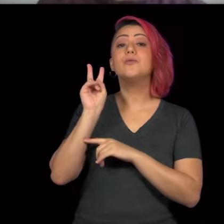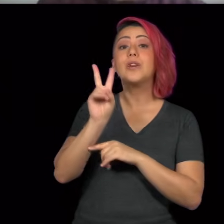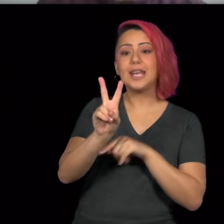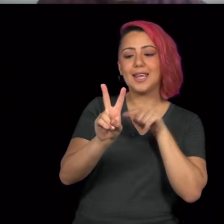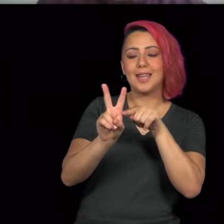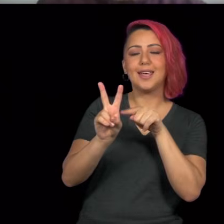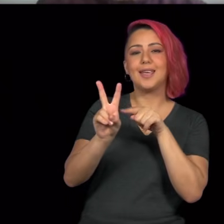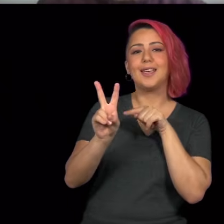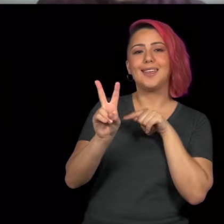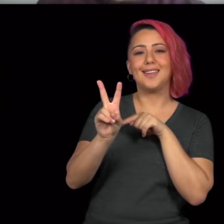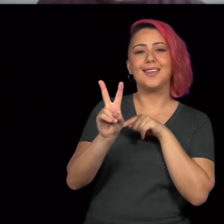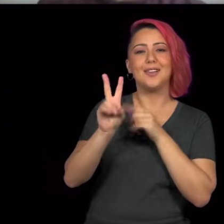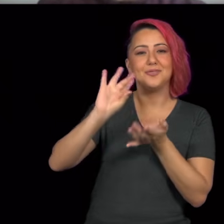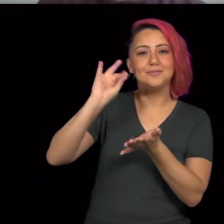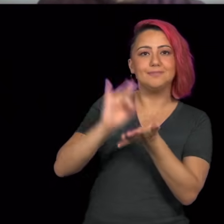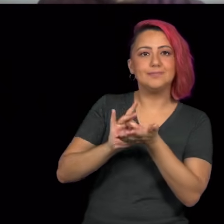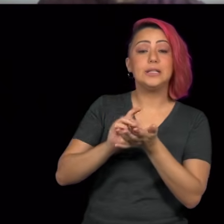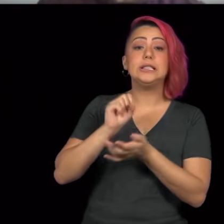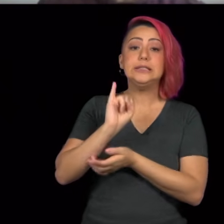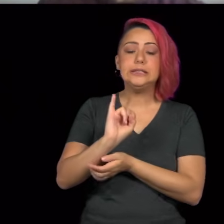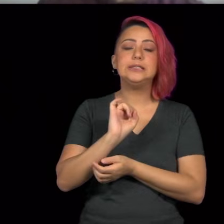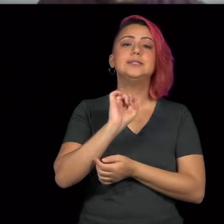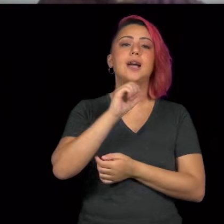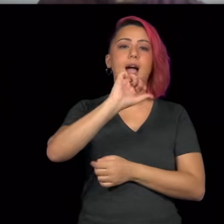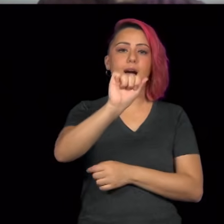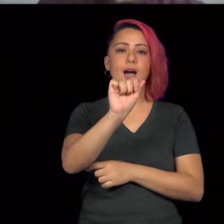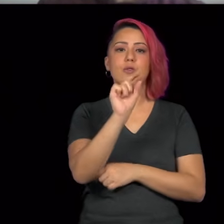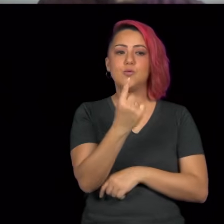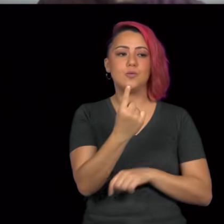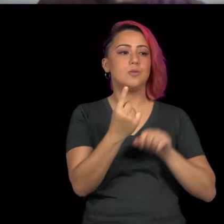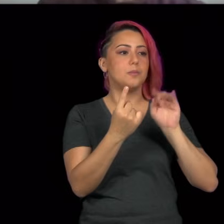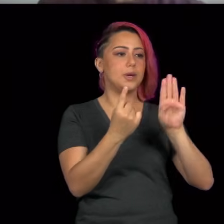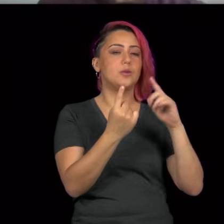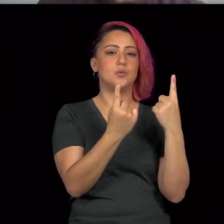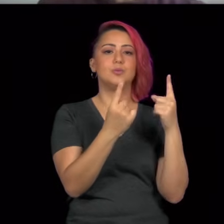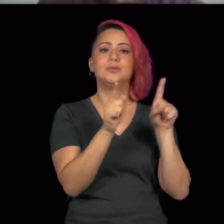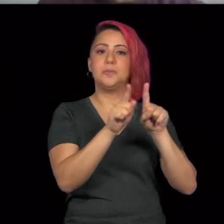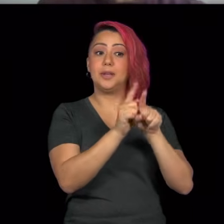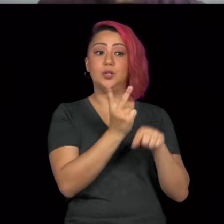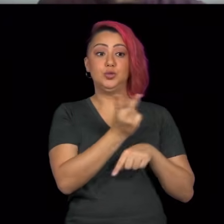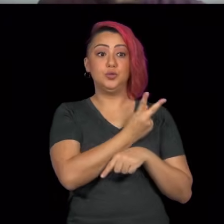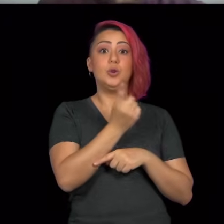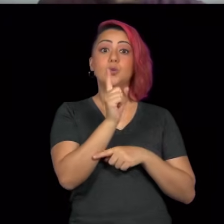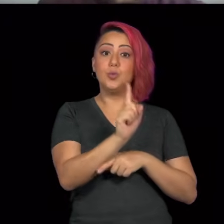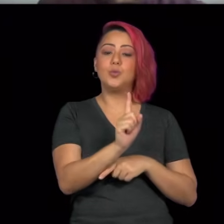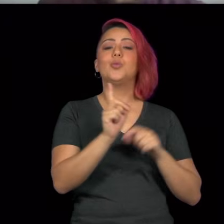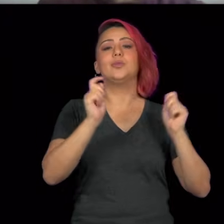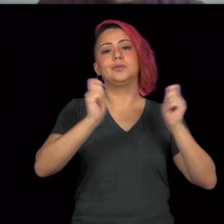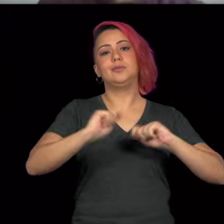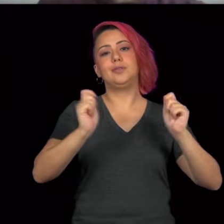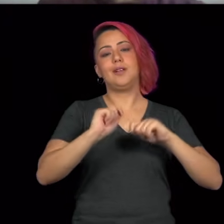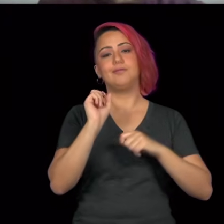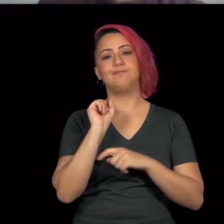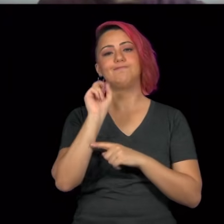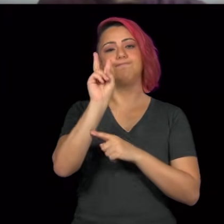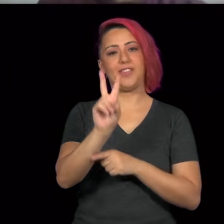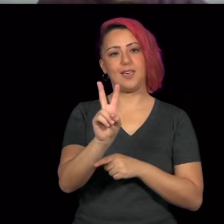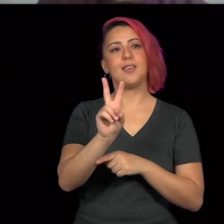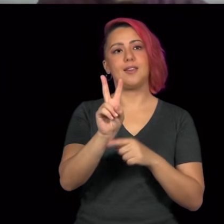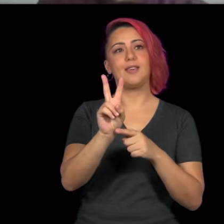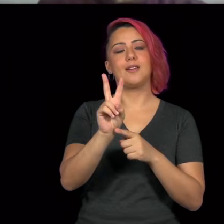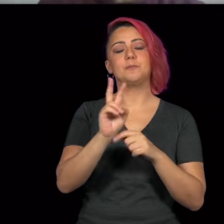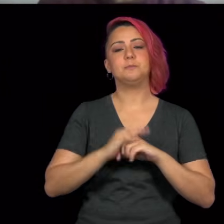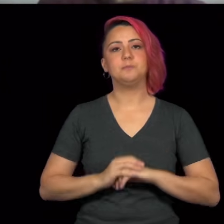quando as duas situações ocorrerem, ou, no caso, no contexto aqui, as duas opções aqui, as duas entradas